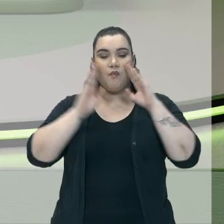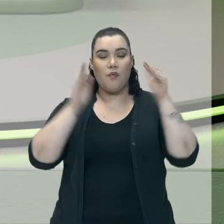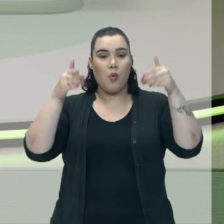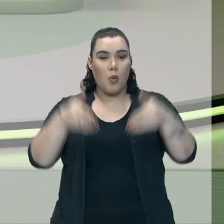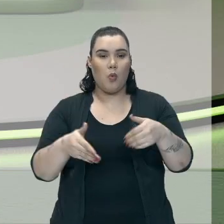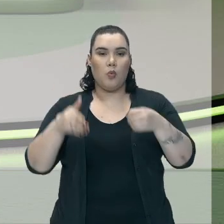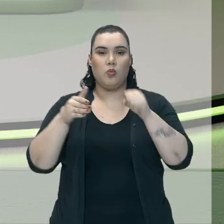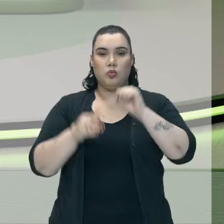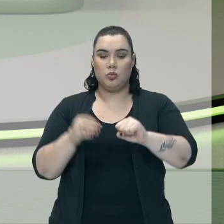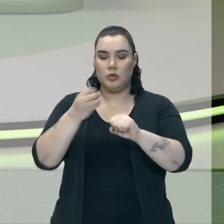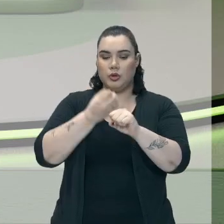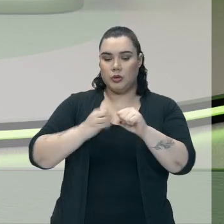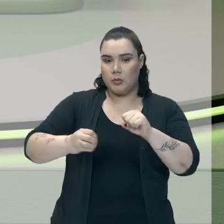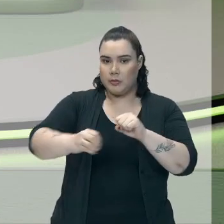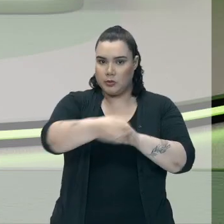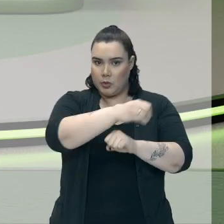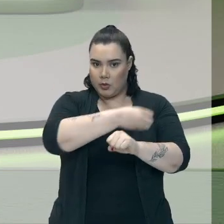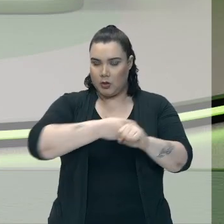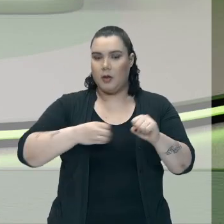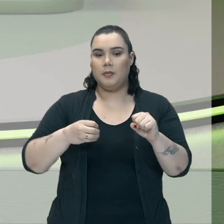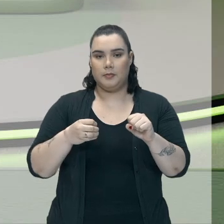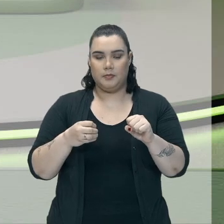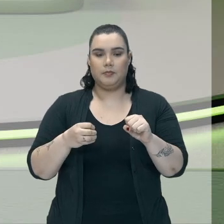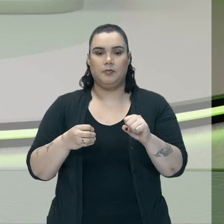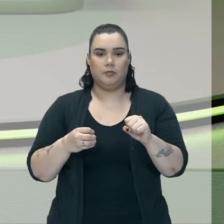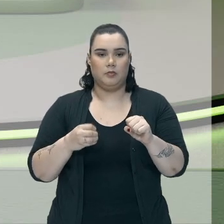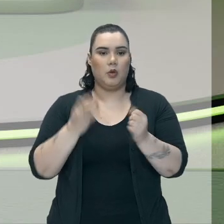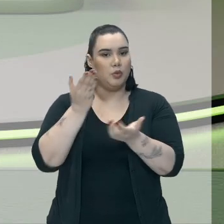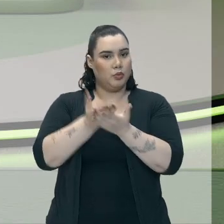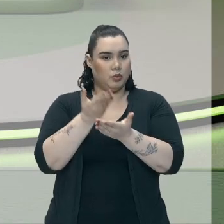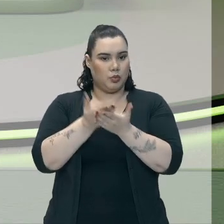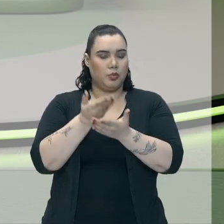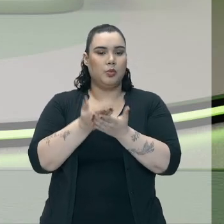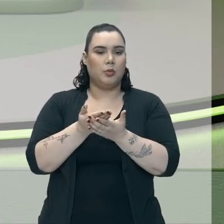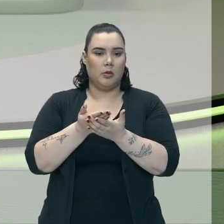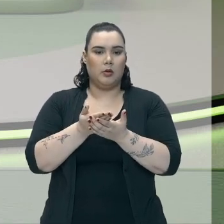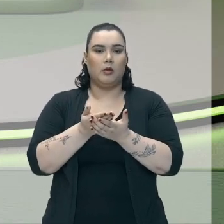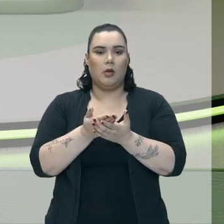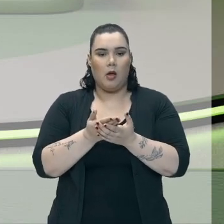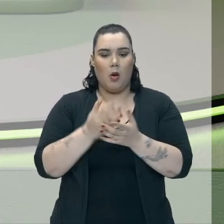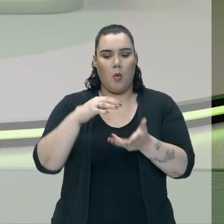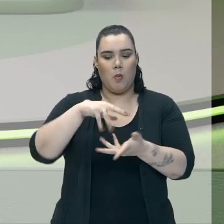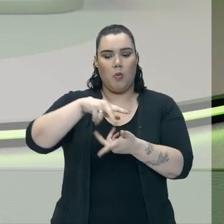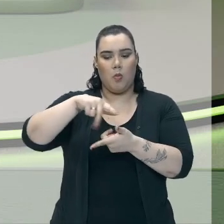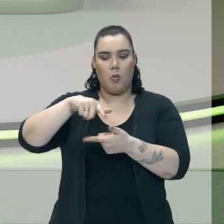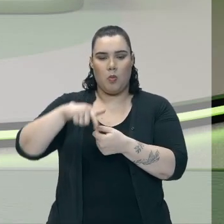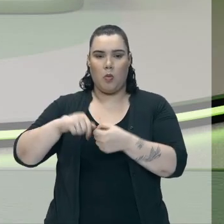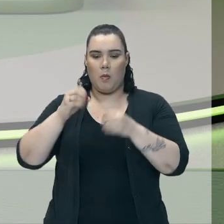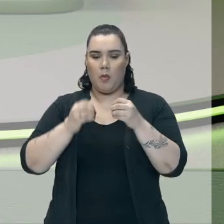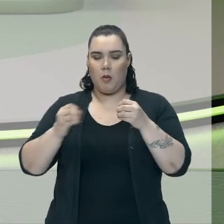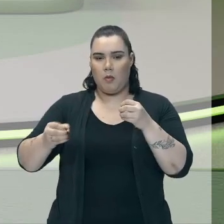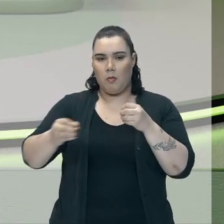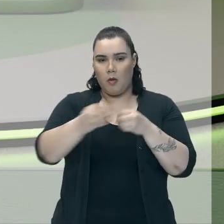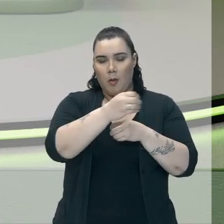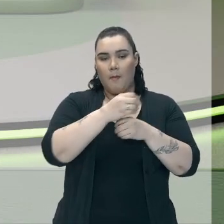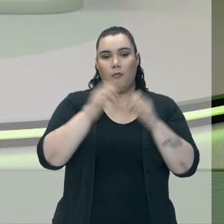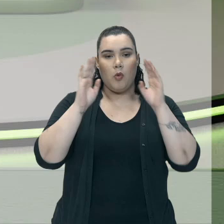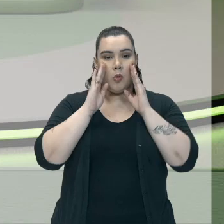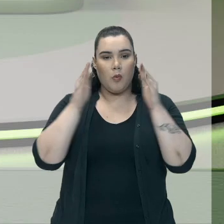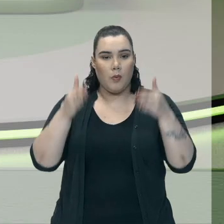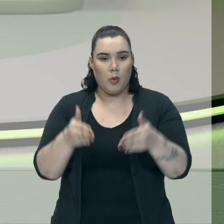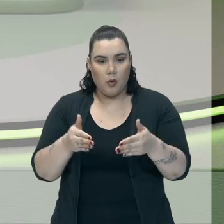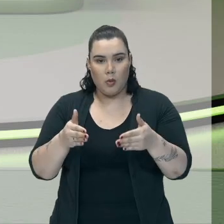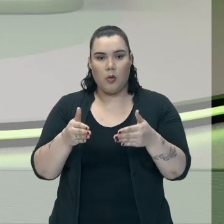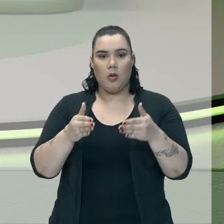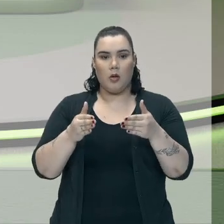sistema solar. Então, a planetologia, ela estuda essa questão dos planetas, mas focada principalmente